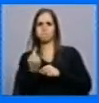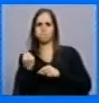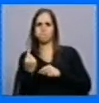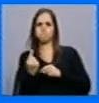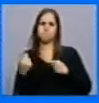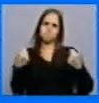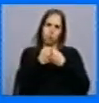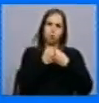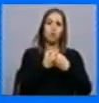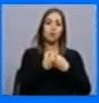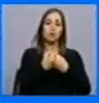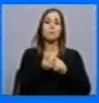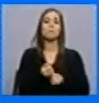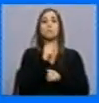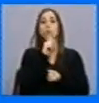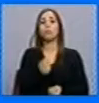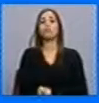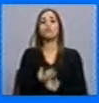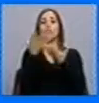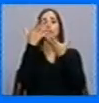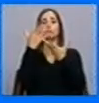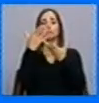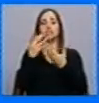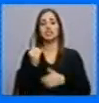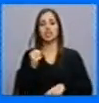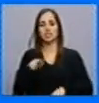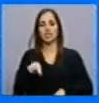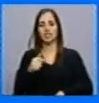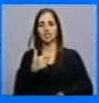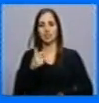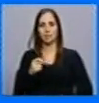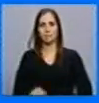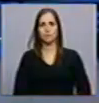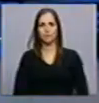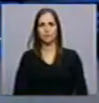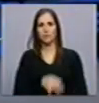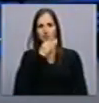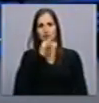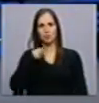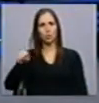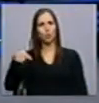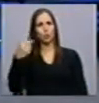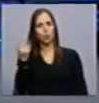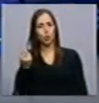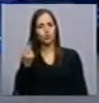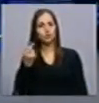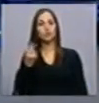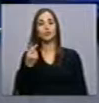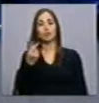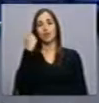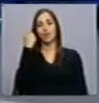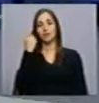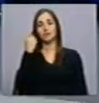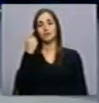orbital e, portanto, isso pode dar origem precisamente a uma sinestia. E também falaste muito bem de um outro mistério, não teórico, mas prático,